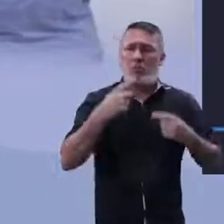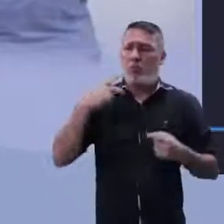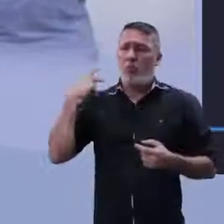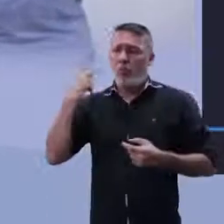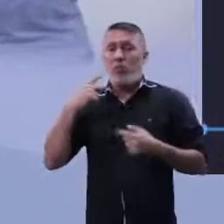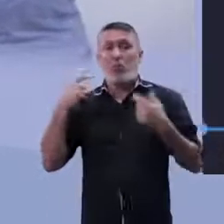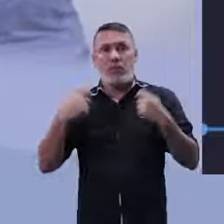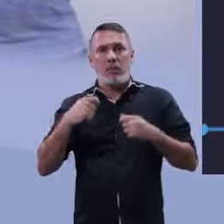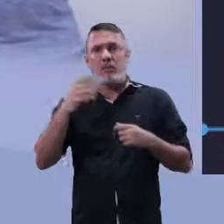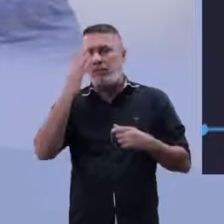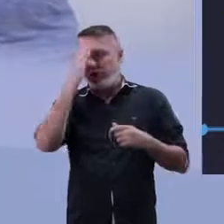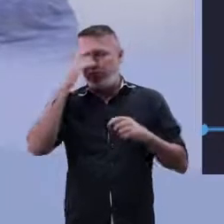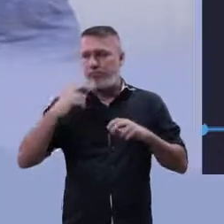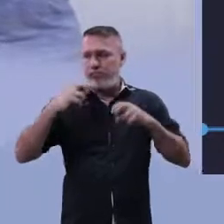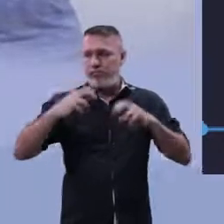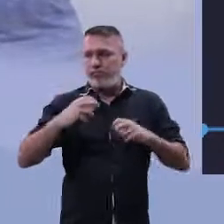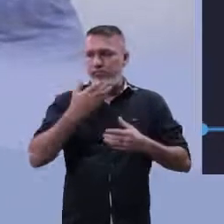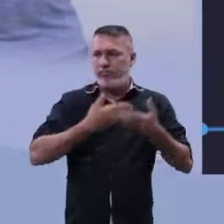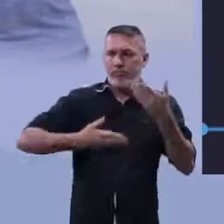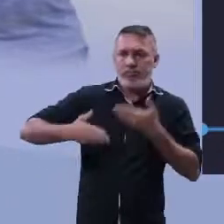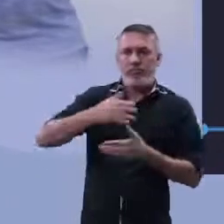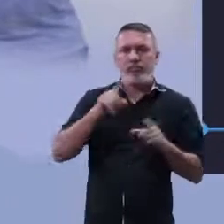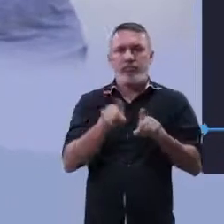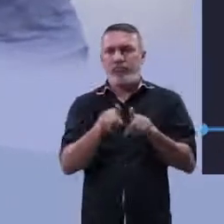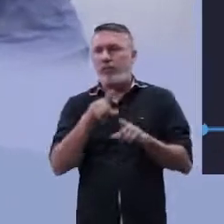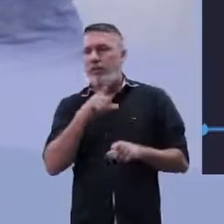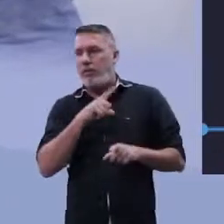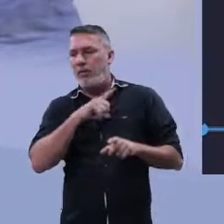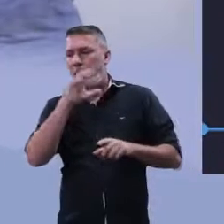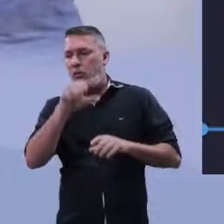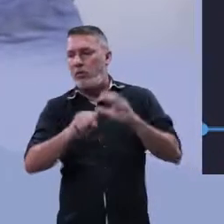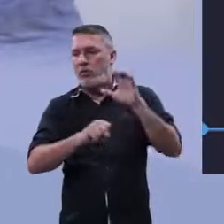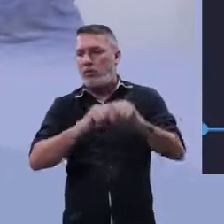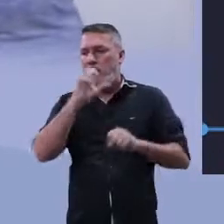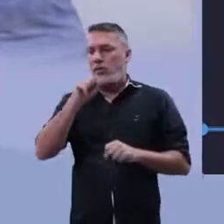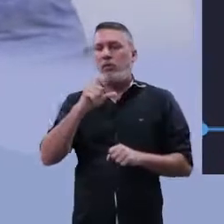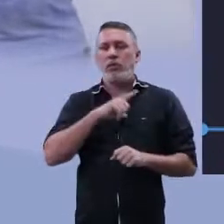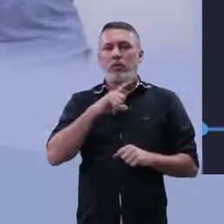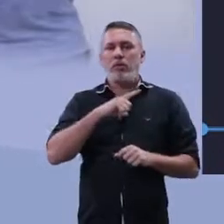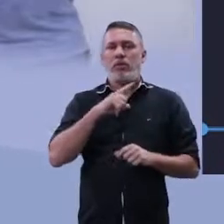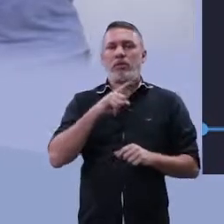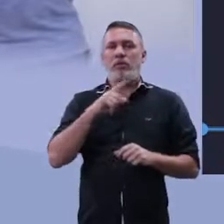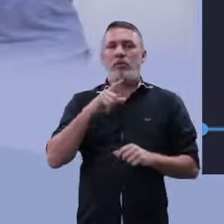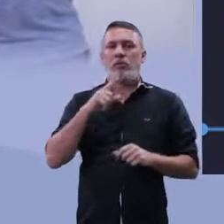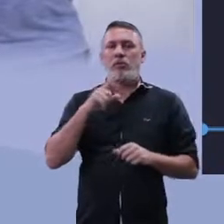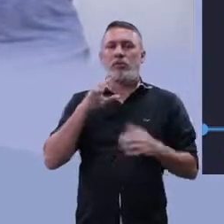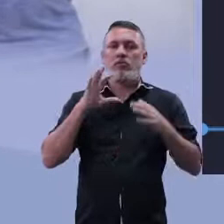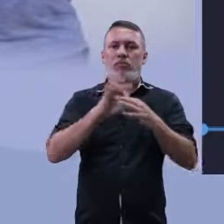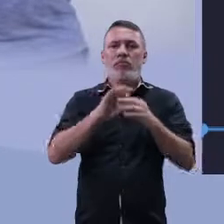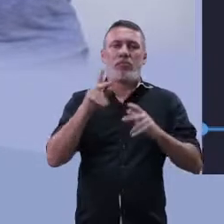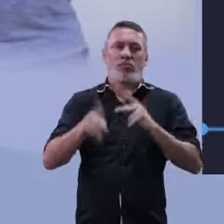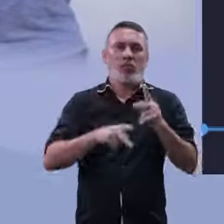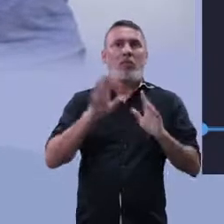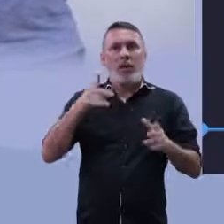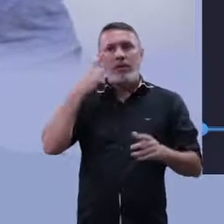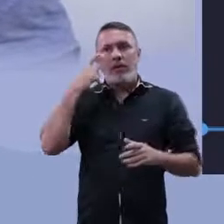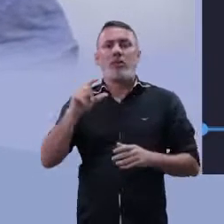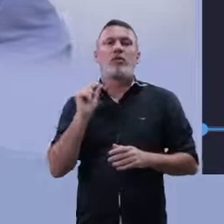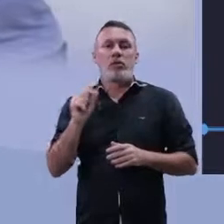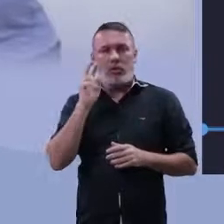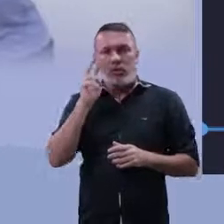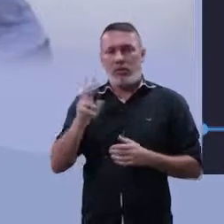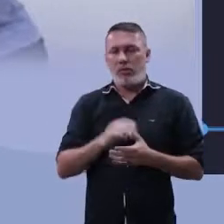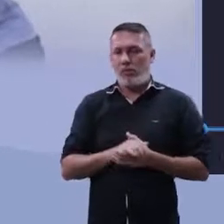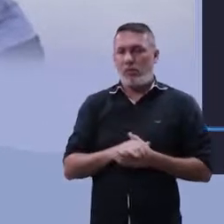eles precisam sentar e conversar e buscar atender as demandas desse público. Mas olha que interessante o que